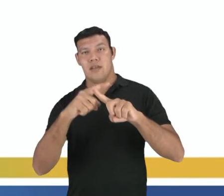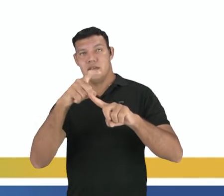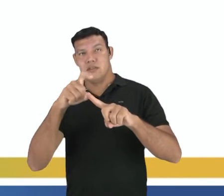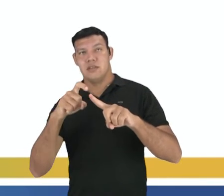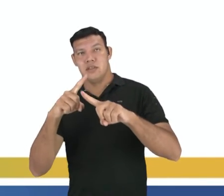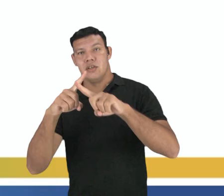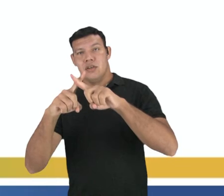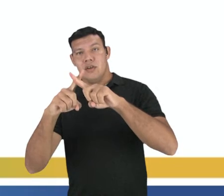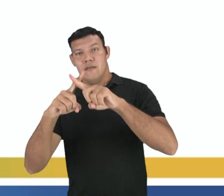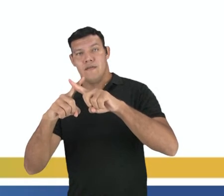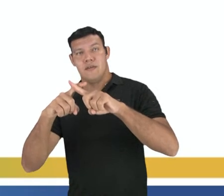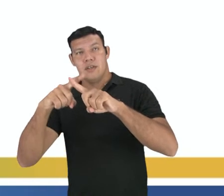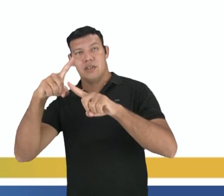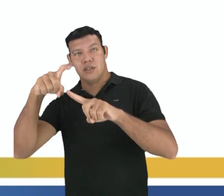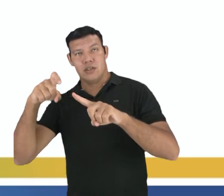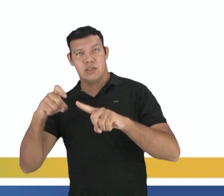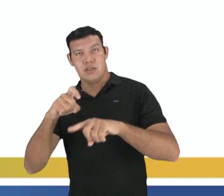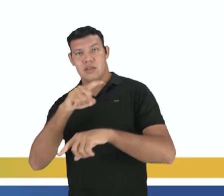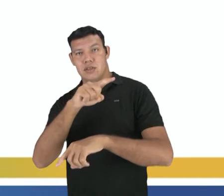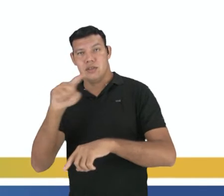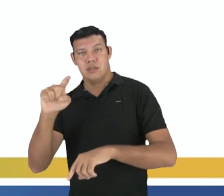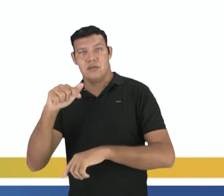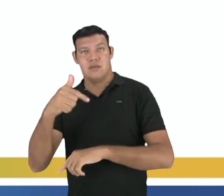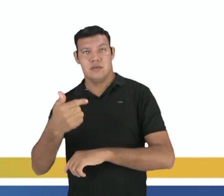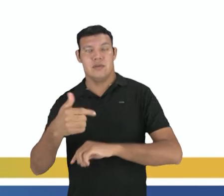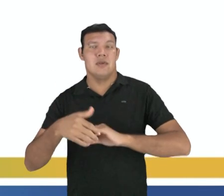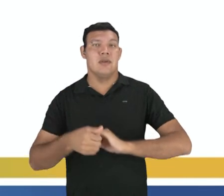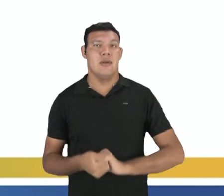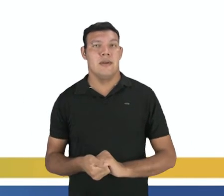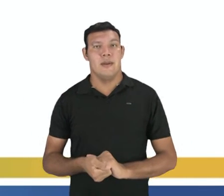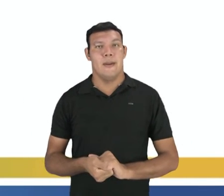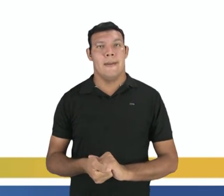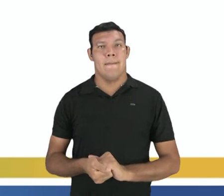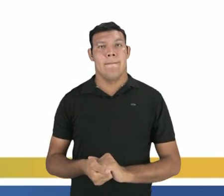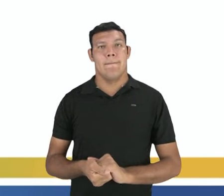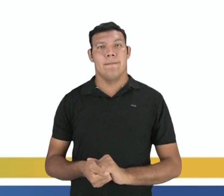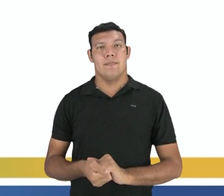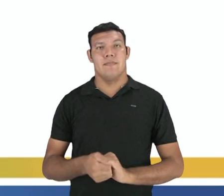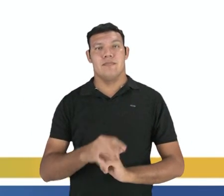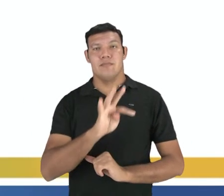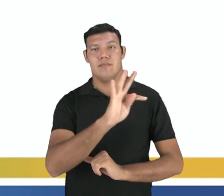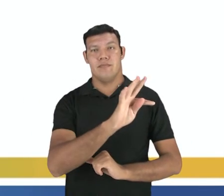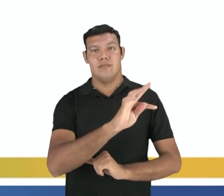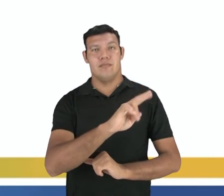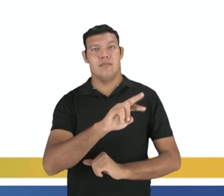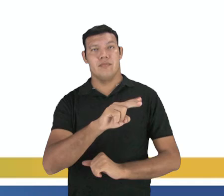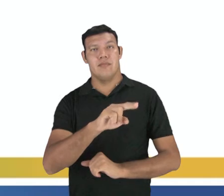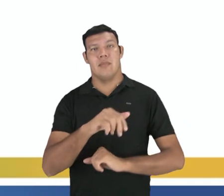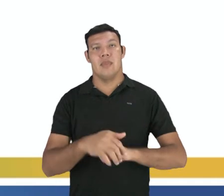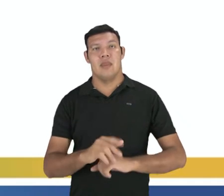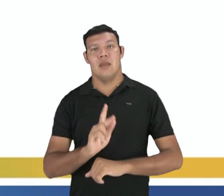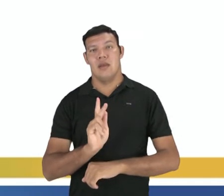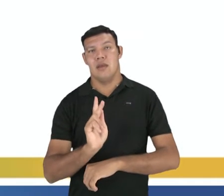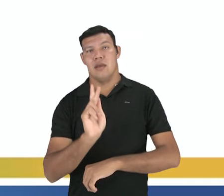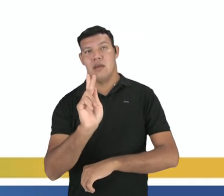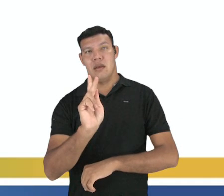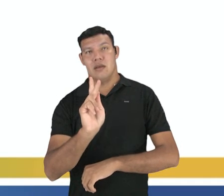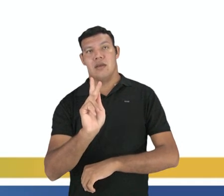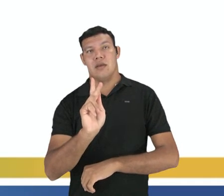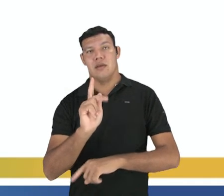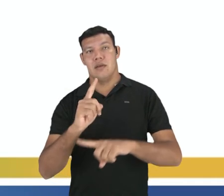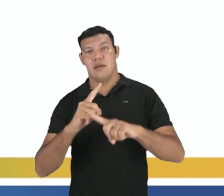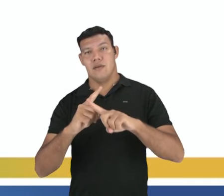/ 2 porque é um triângulo né então x vezes x ao quadrado é um trabalho da força elástica